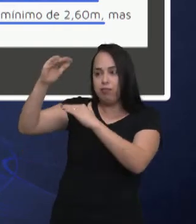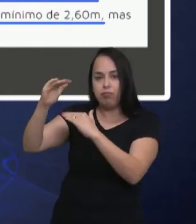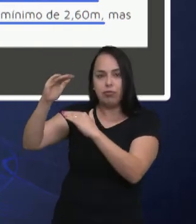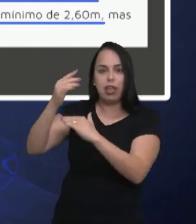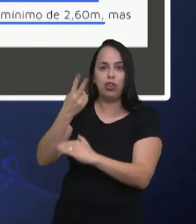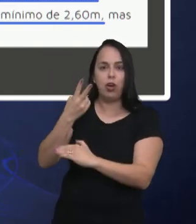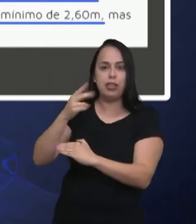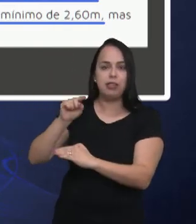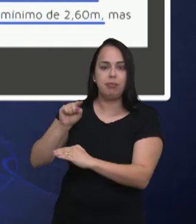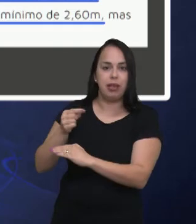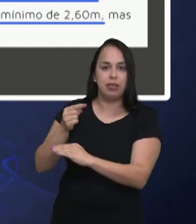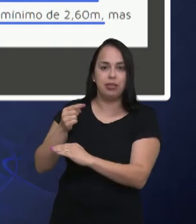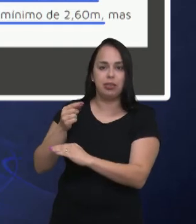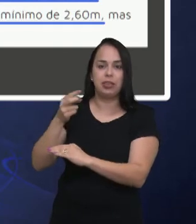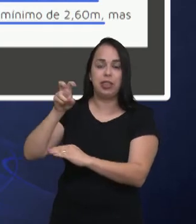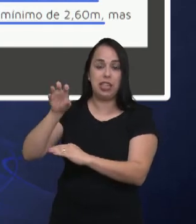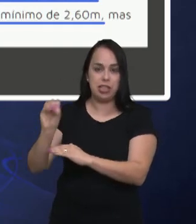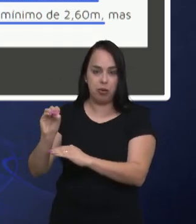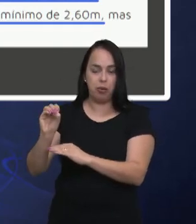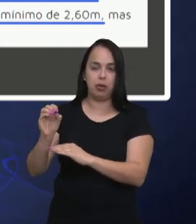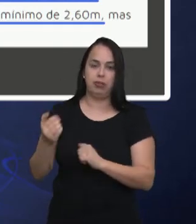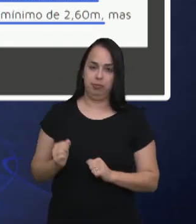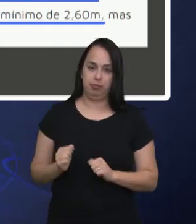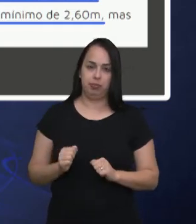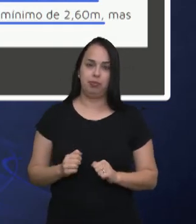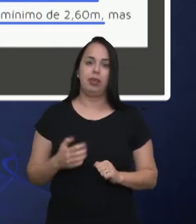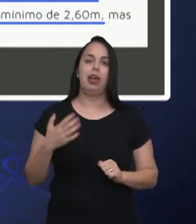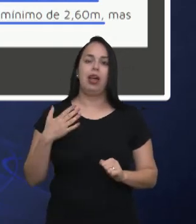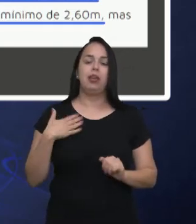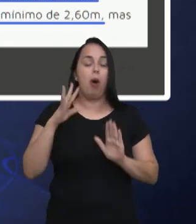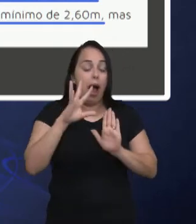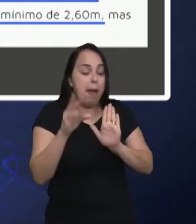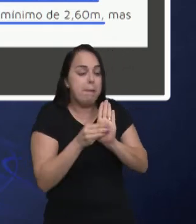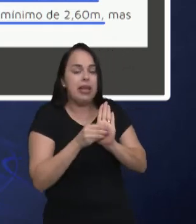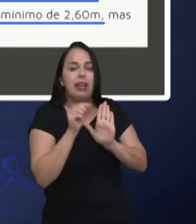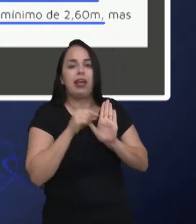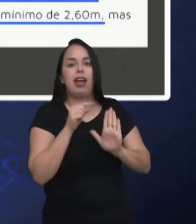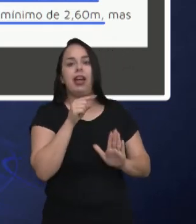emenda visa manter hoje o pé direito em